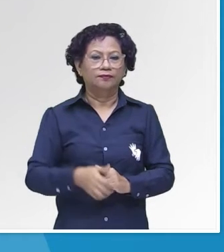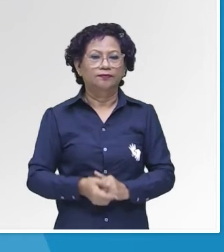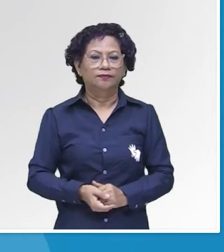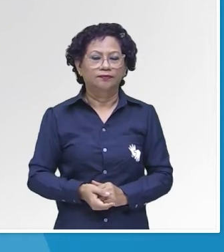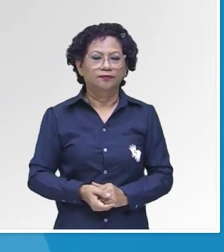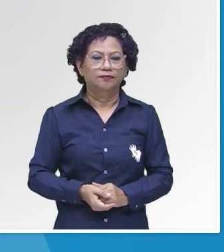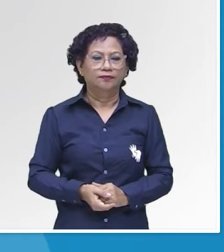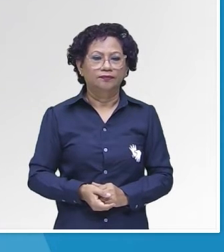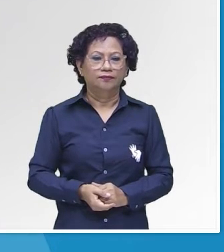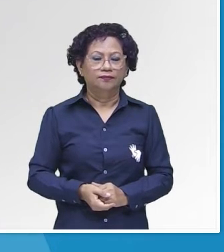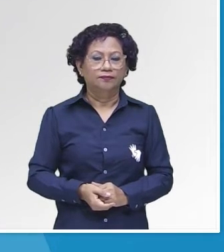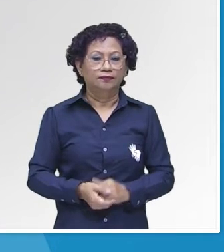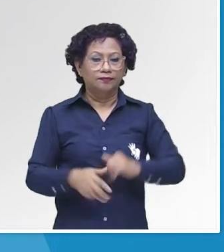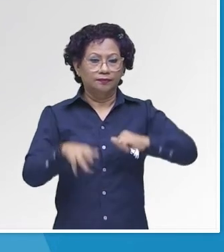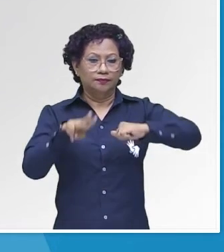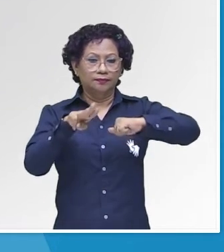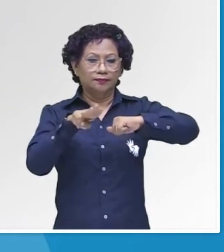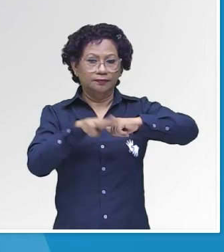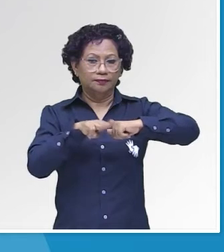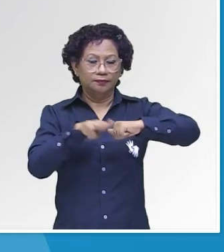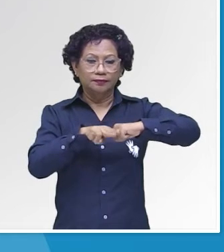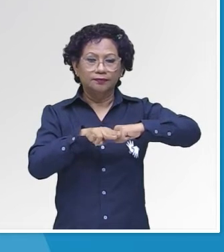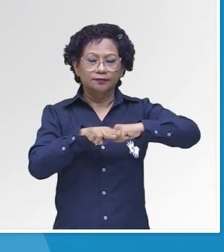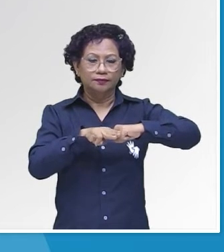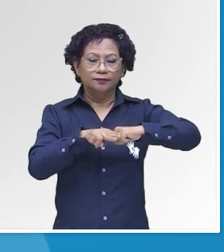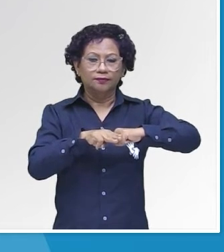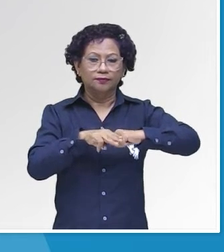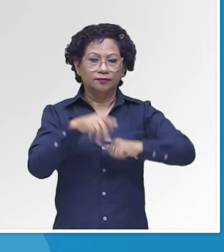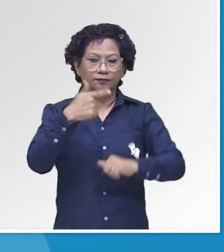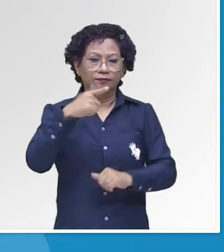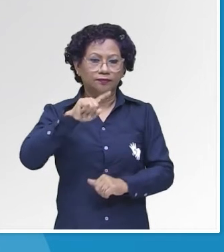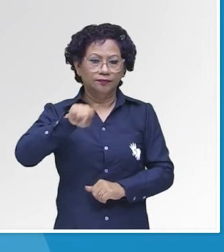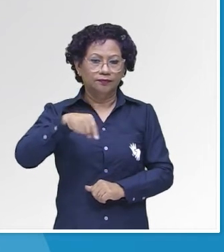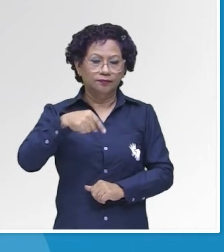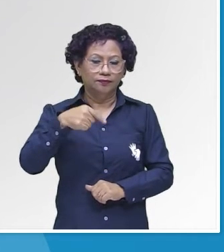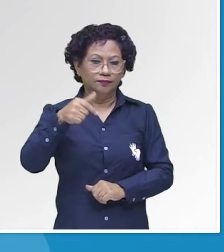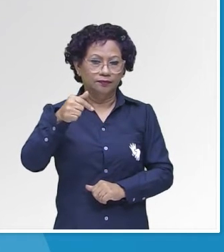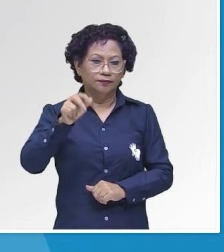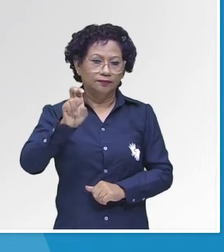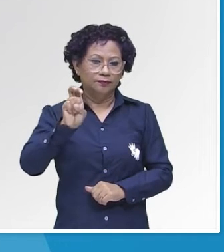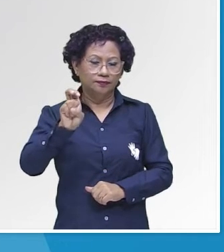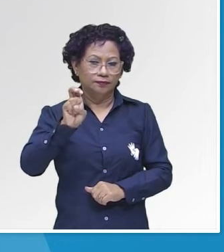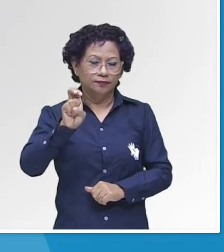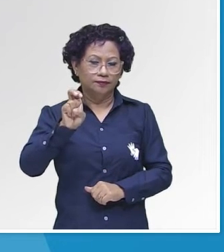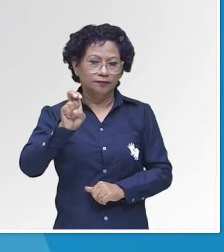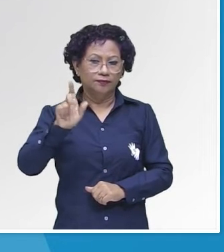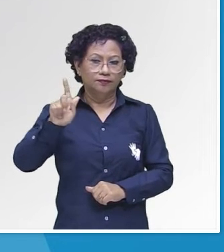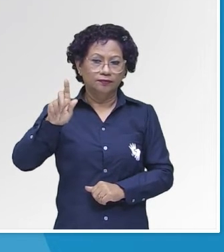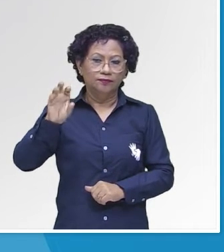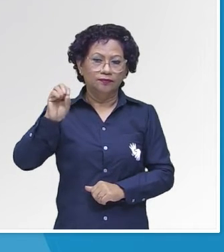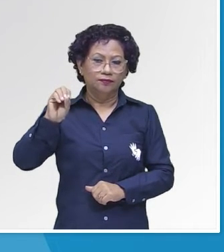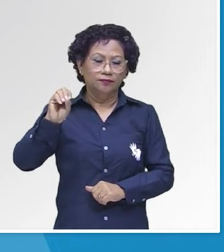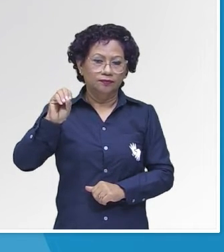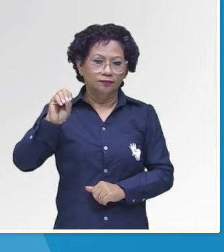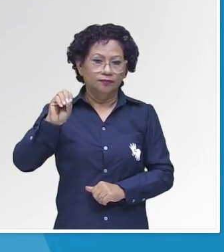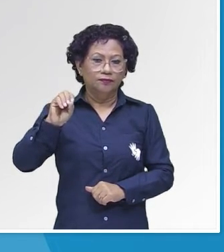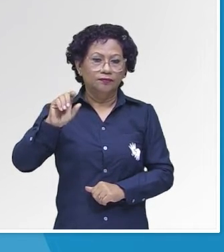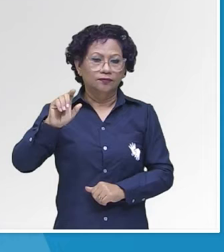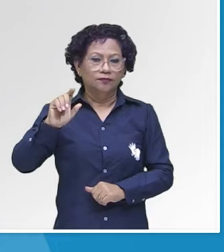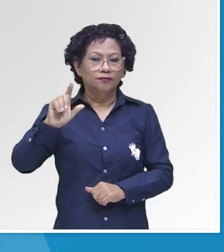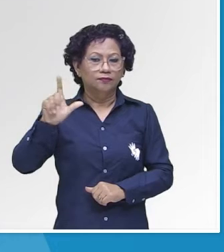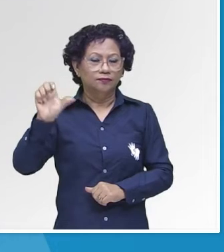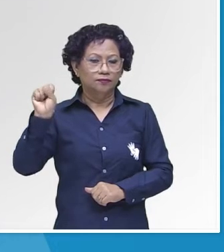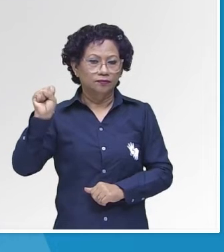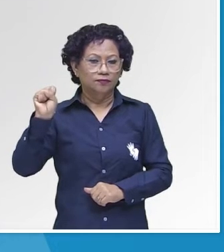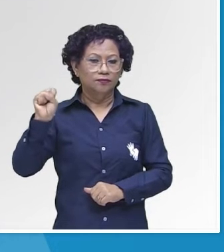a média de gols foi então de 2,75 gols. Então, a gente vai guardar esse